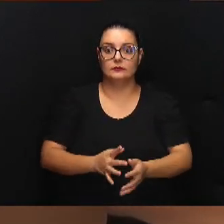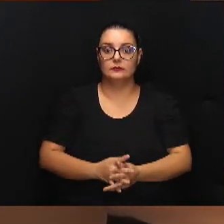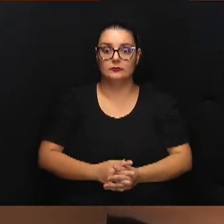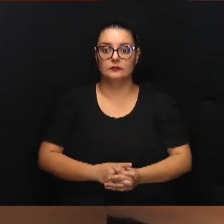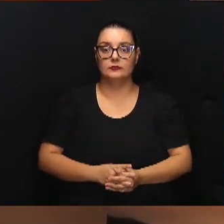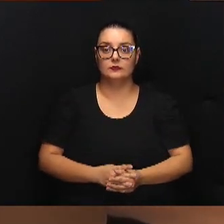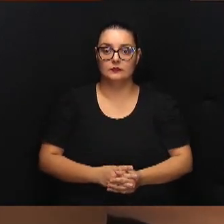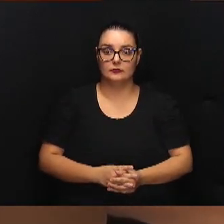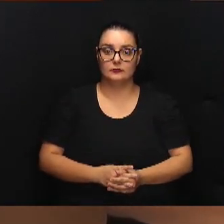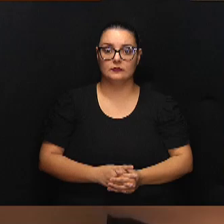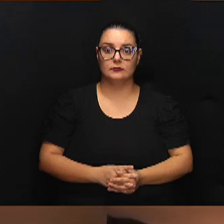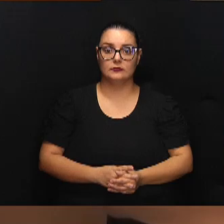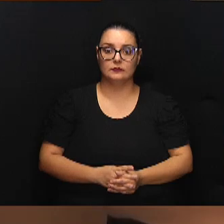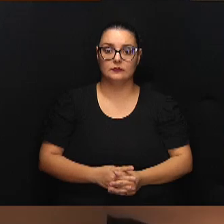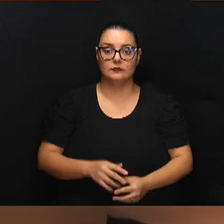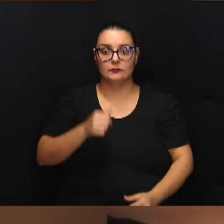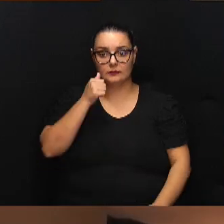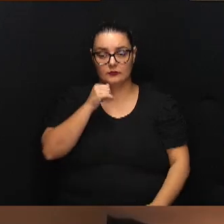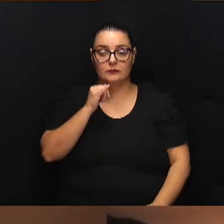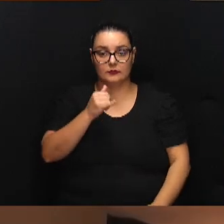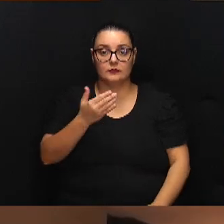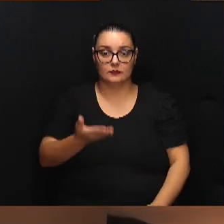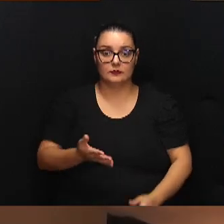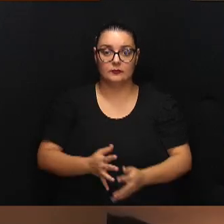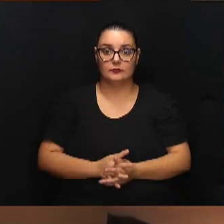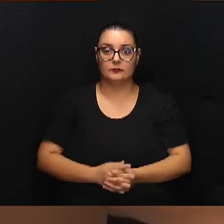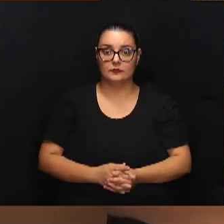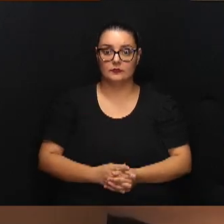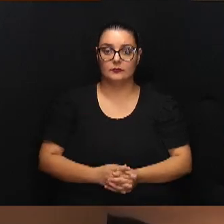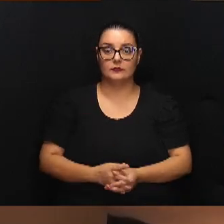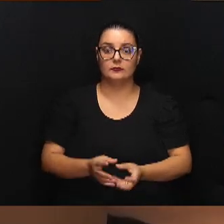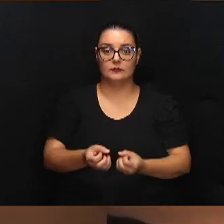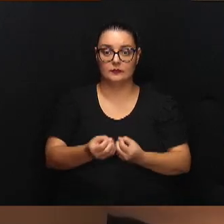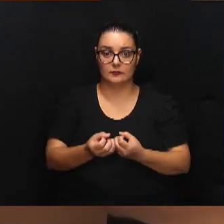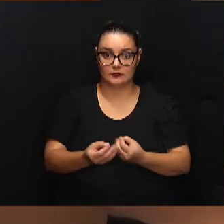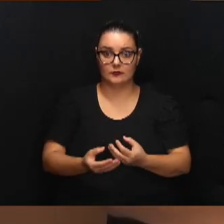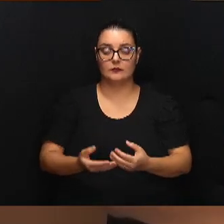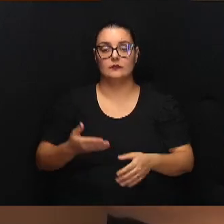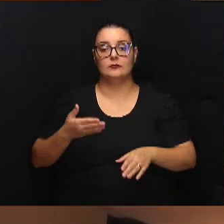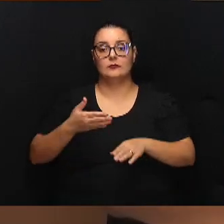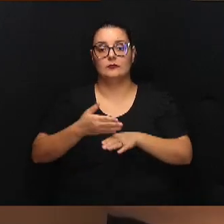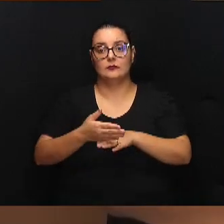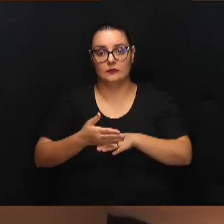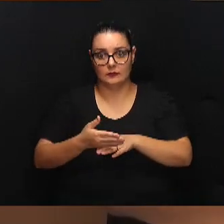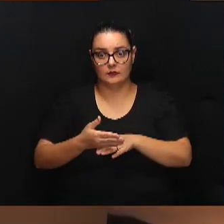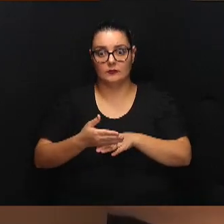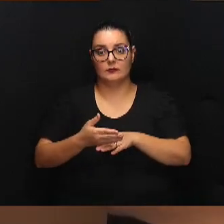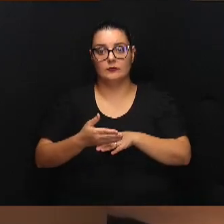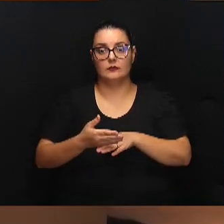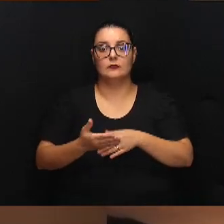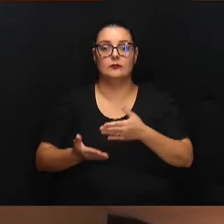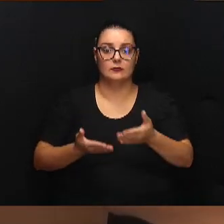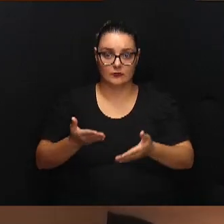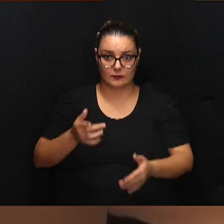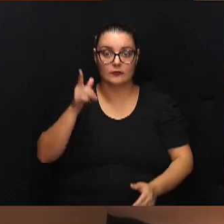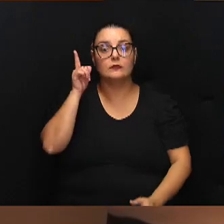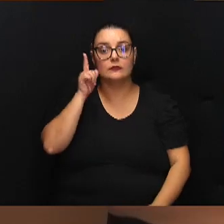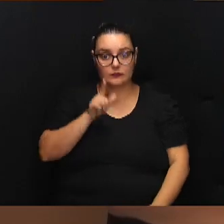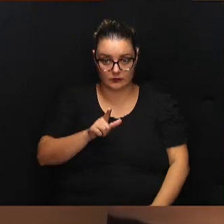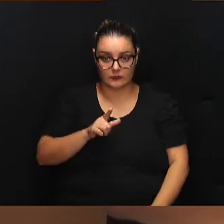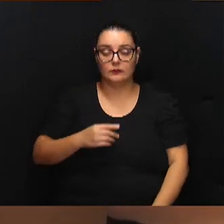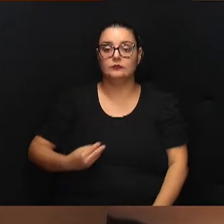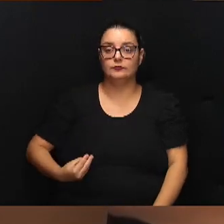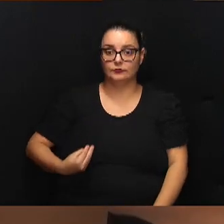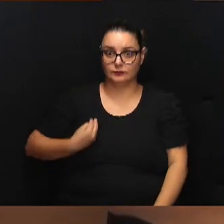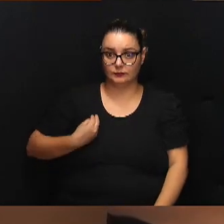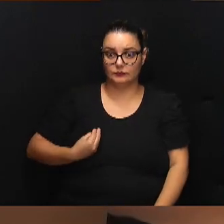Mas o que as meninas trouxeram, né? A informação, o acesso ao tratamento, a gente consegue sim viver uma